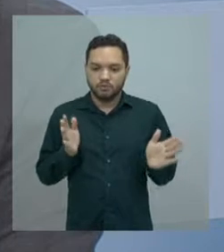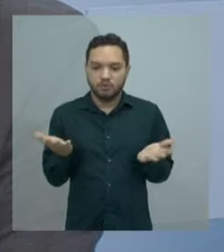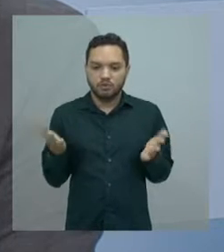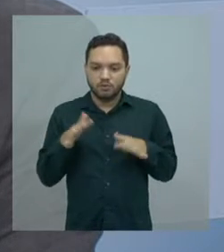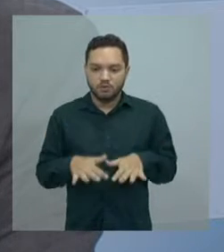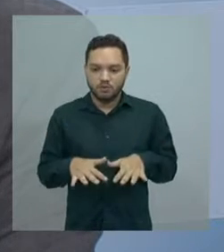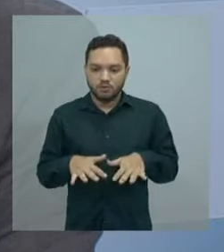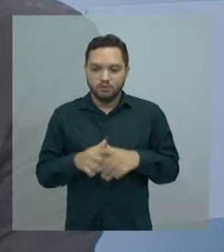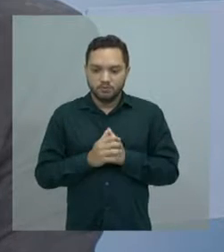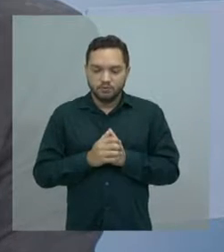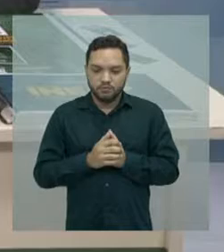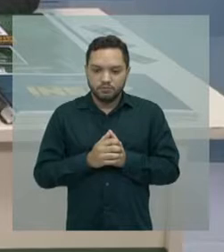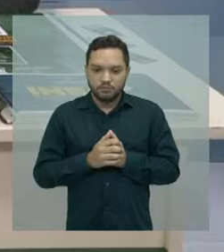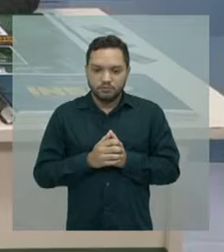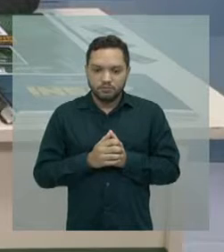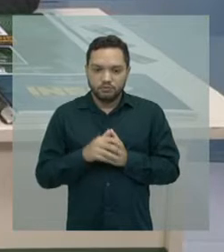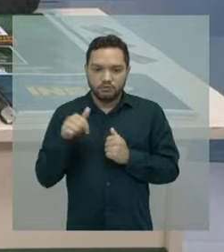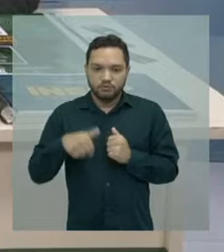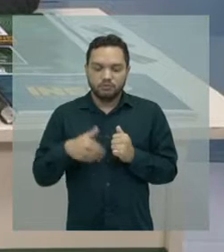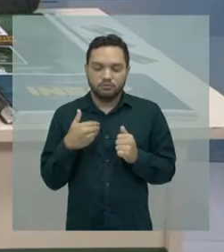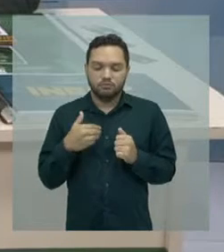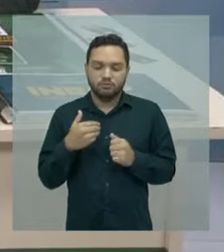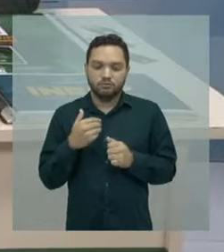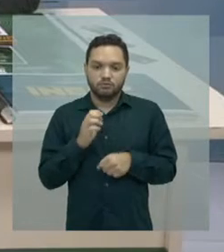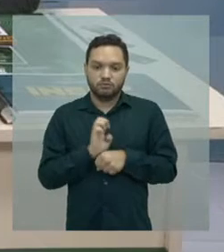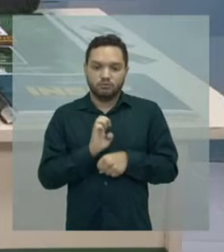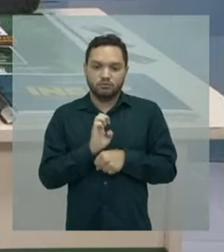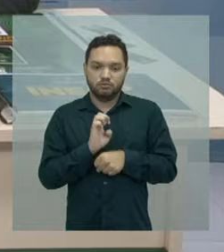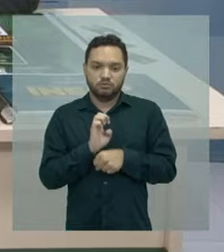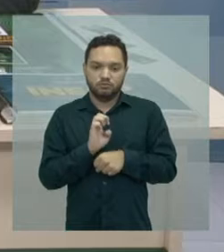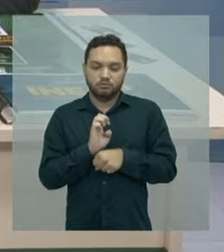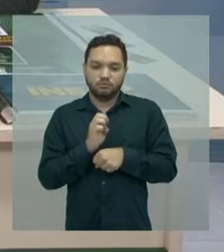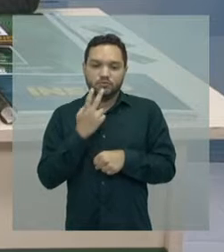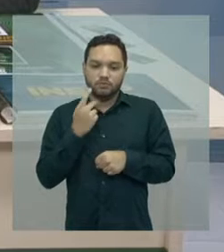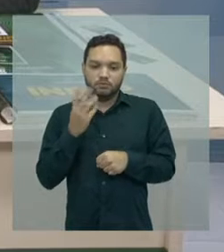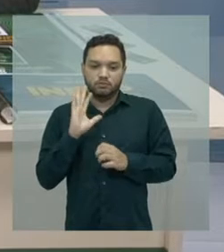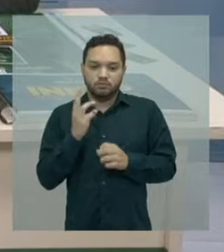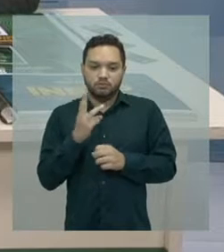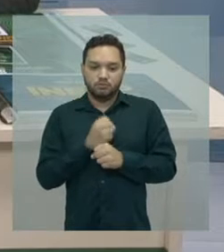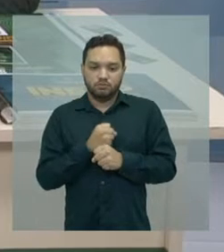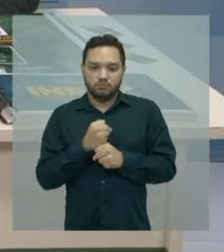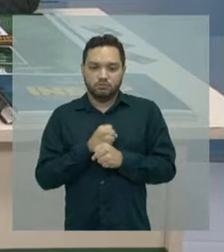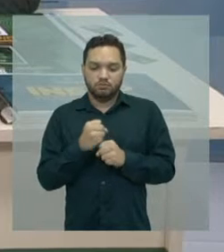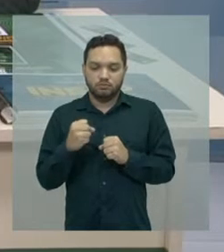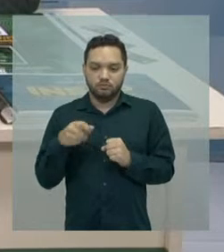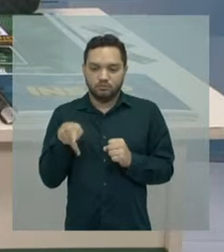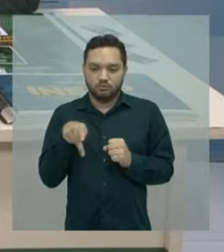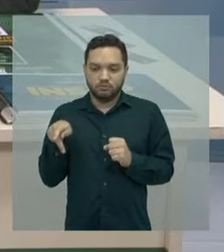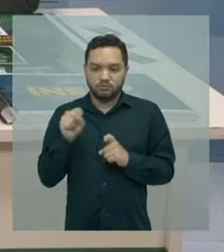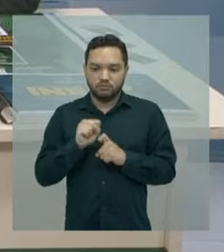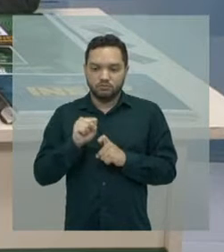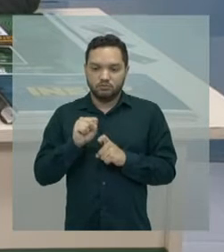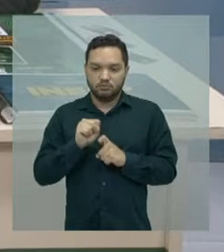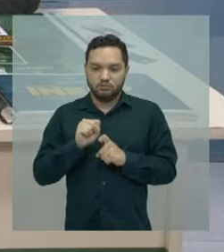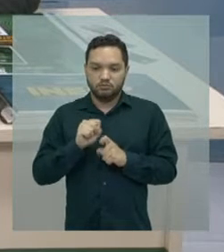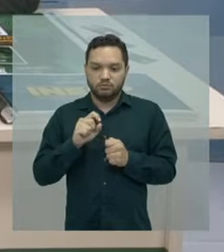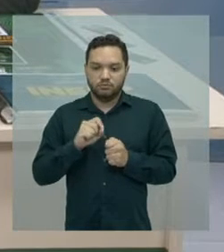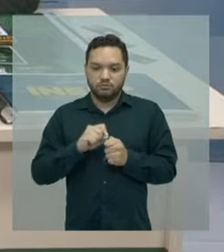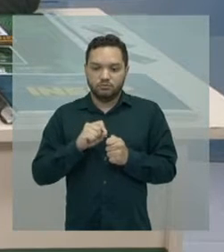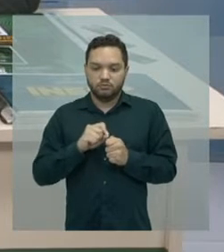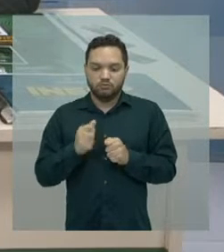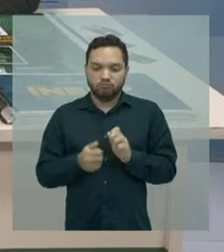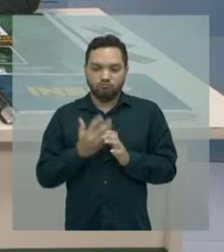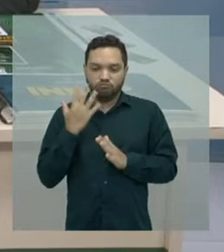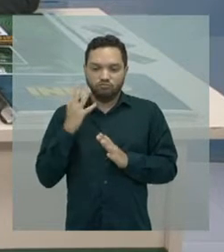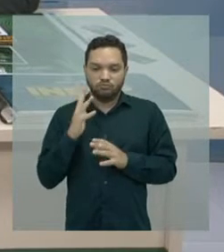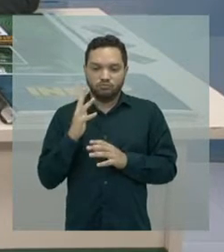isso aqui, porque a Constituição do Estado do Ceará ela fez 30 anos agora. 30 anos. Inclusive, o presidente Sarto fez vários eventos. Vários